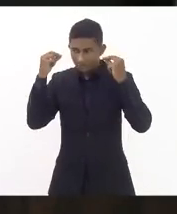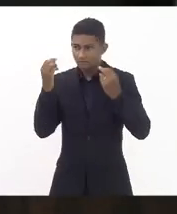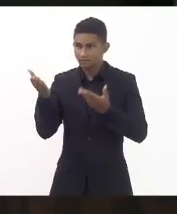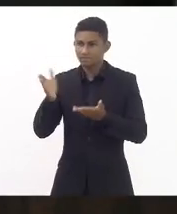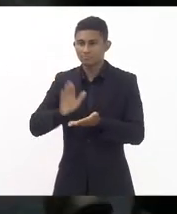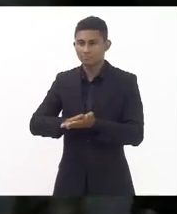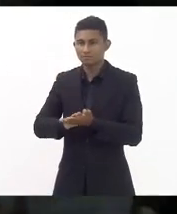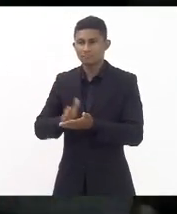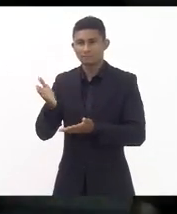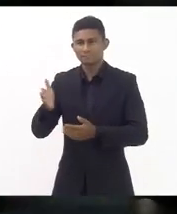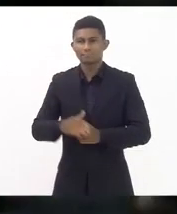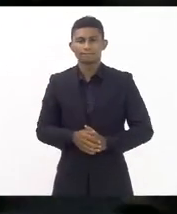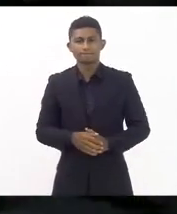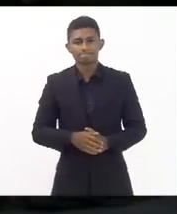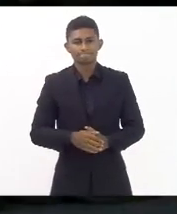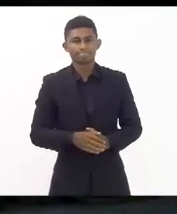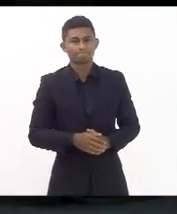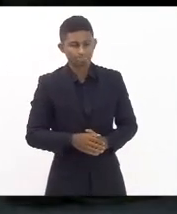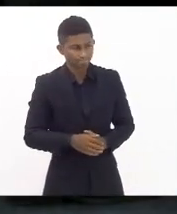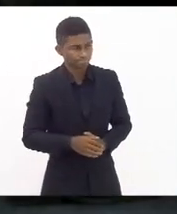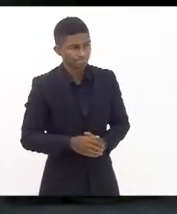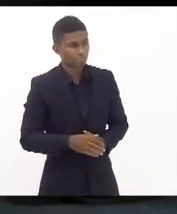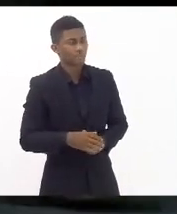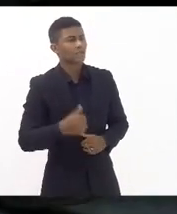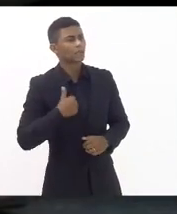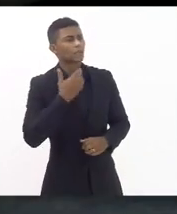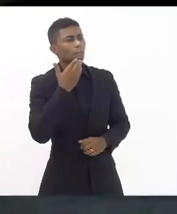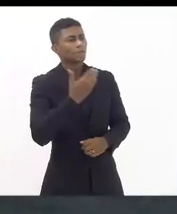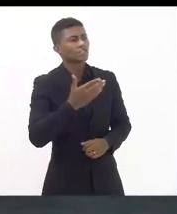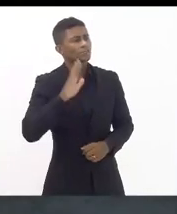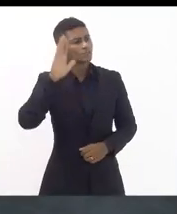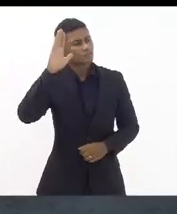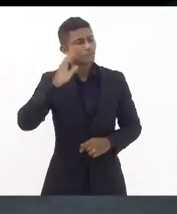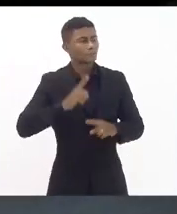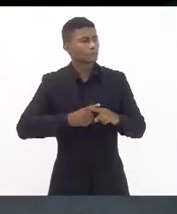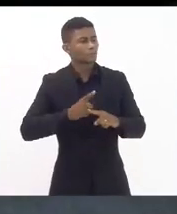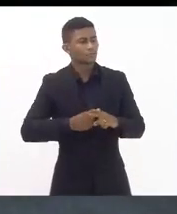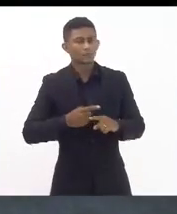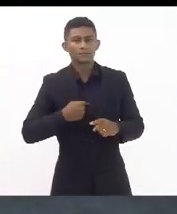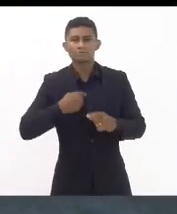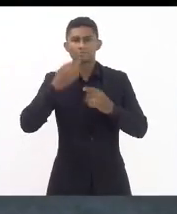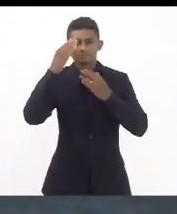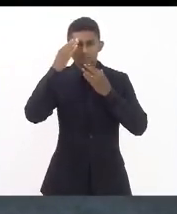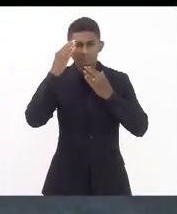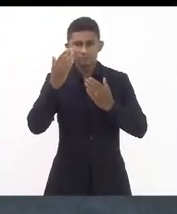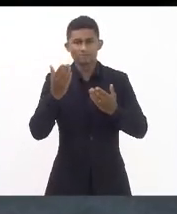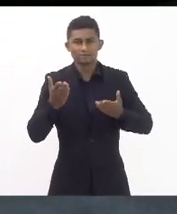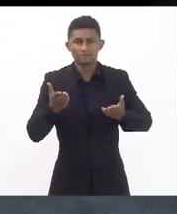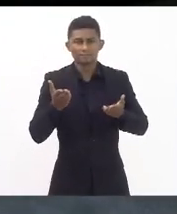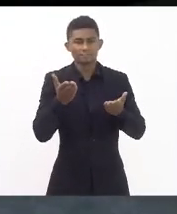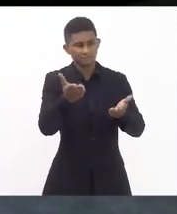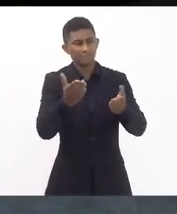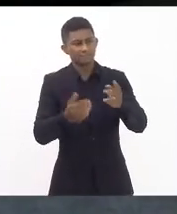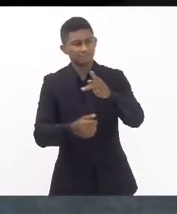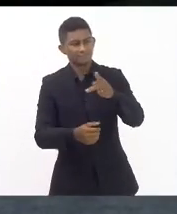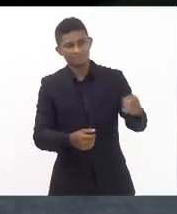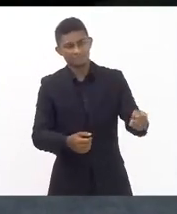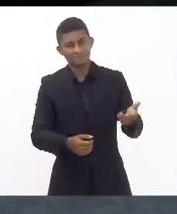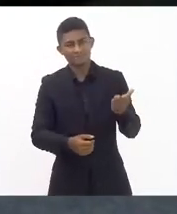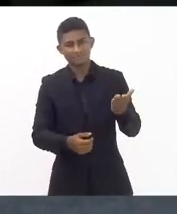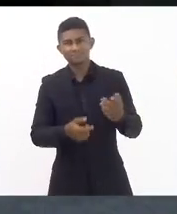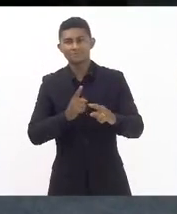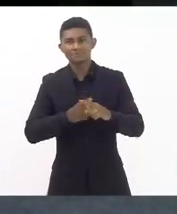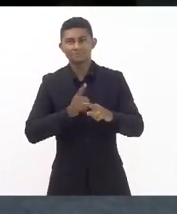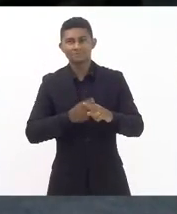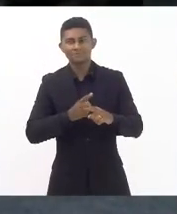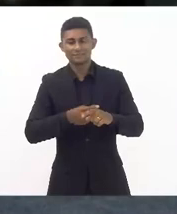Então, presidente, primeiro pedir pela ordem para agradecer a Vossa Excelência pelo